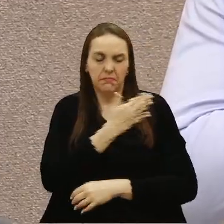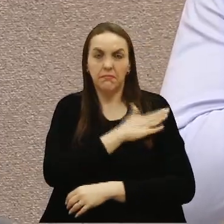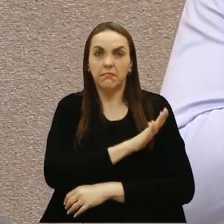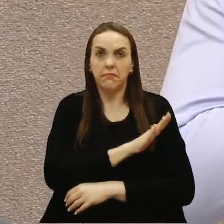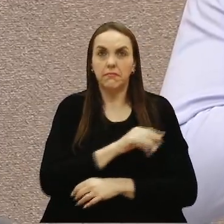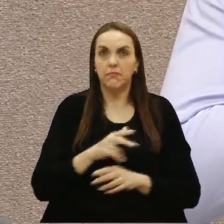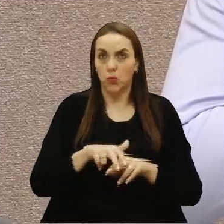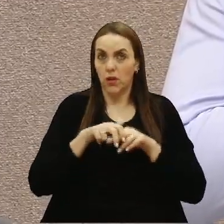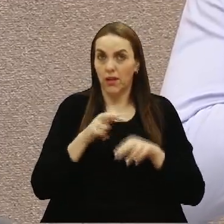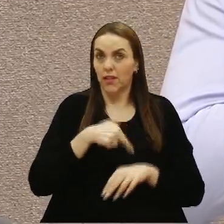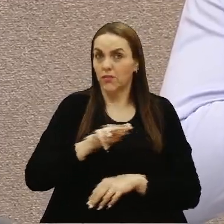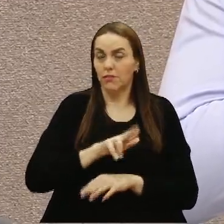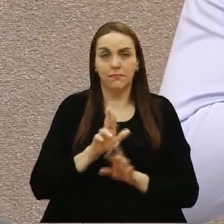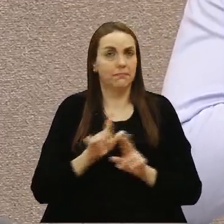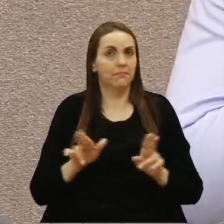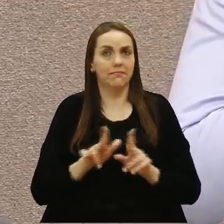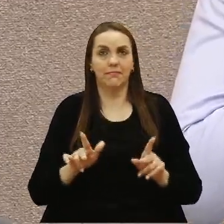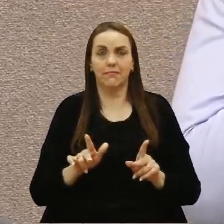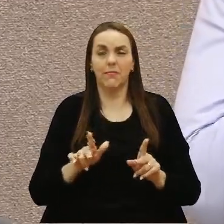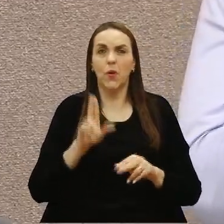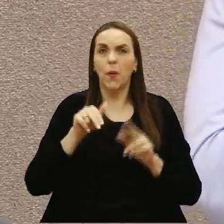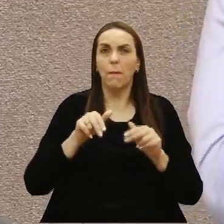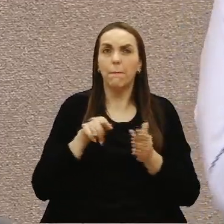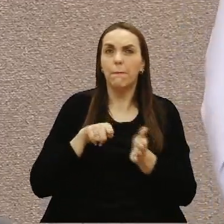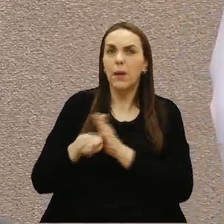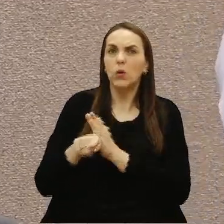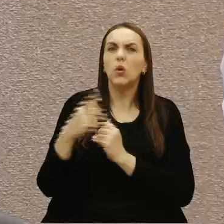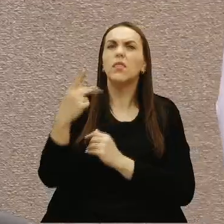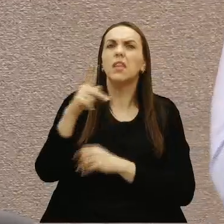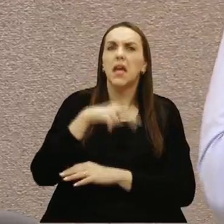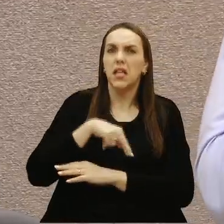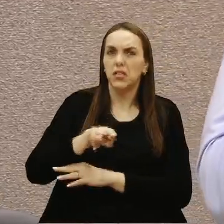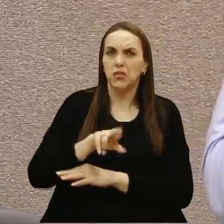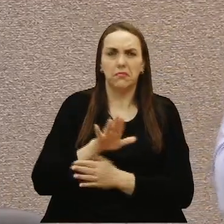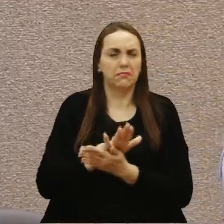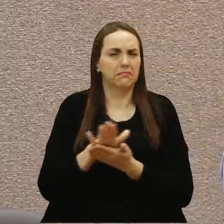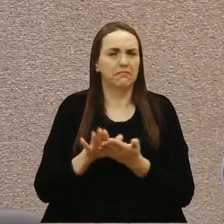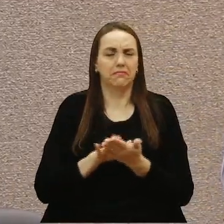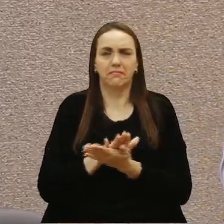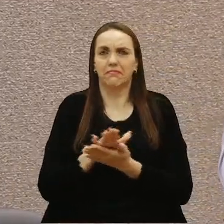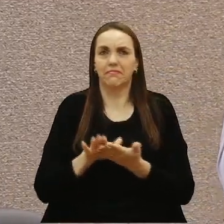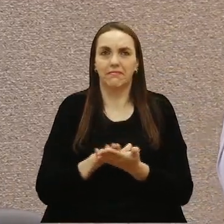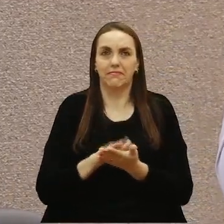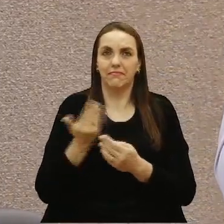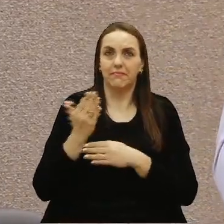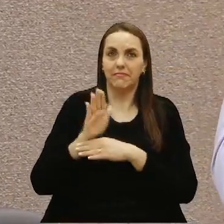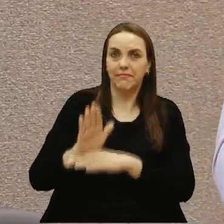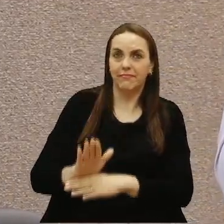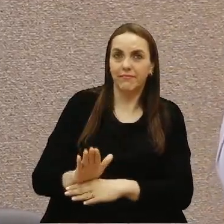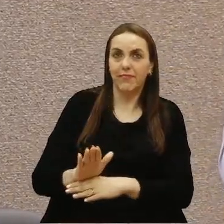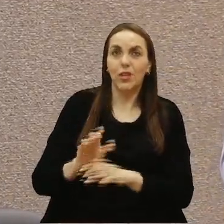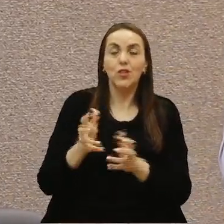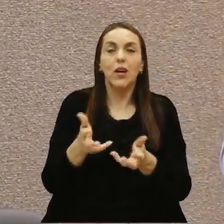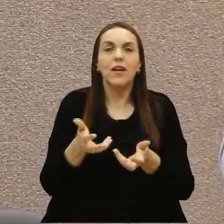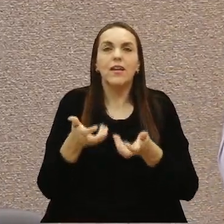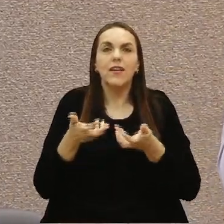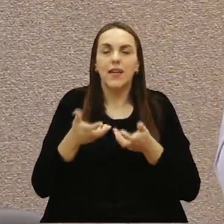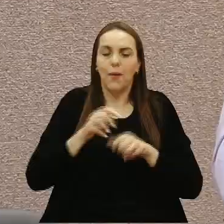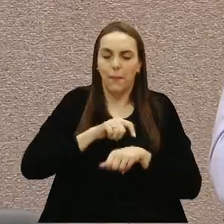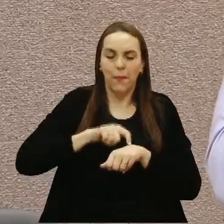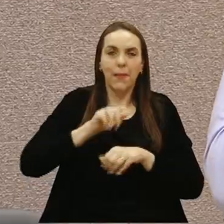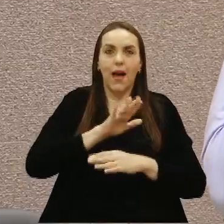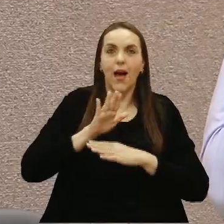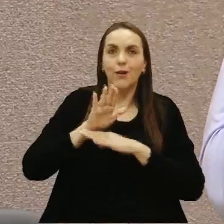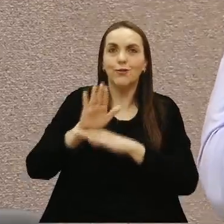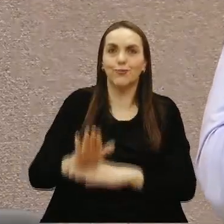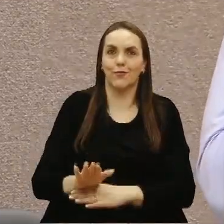tanto que nem foi perguntado qual era a religião da pessoa que estava ajudando. Nós só queríamos ajudar, o